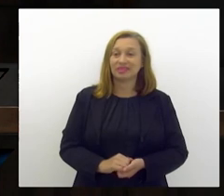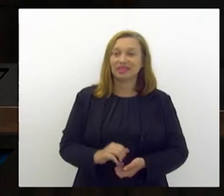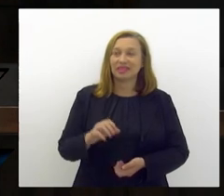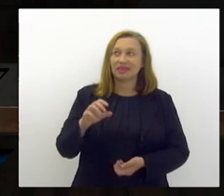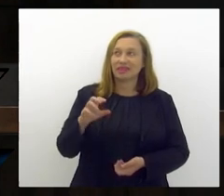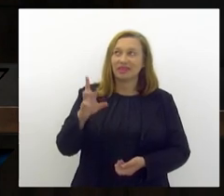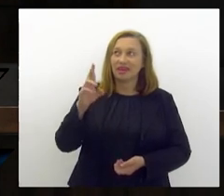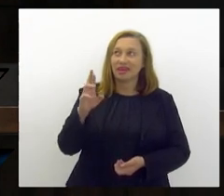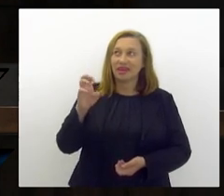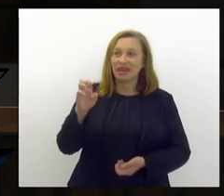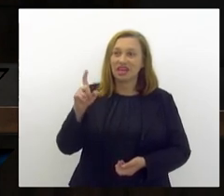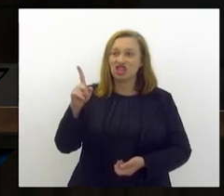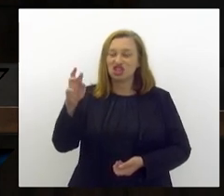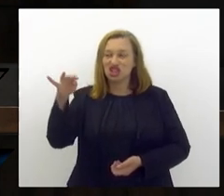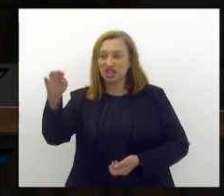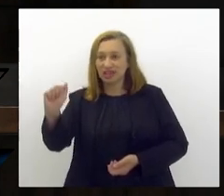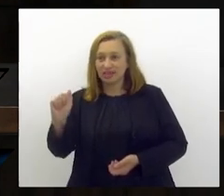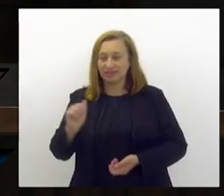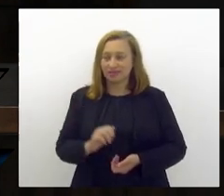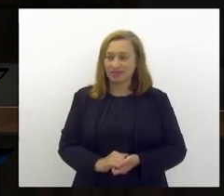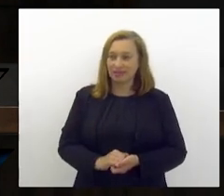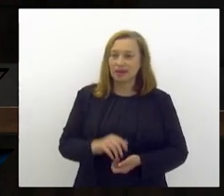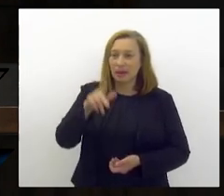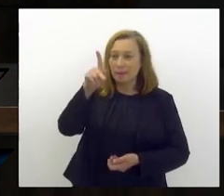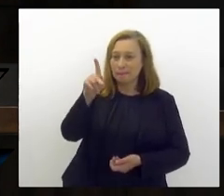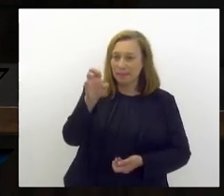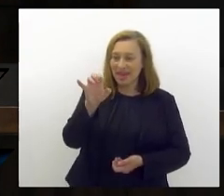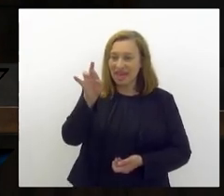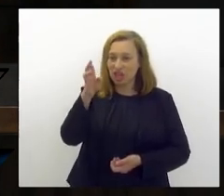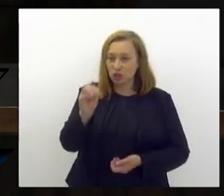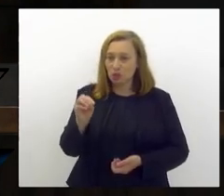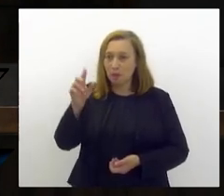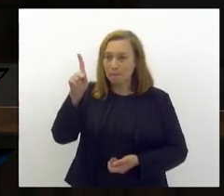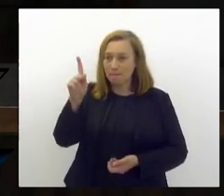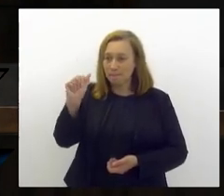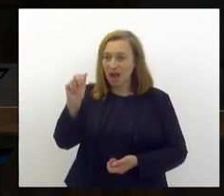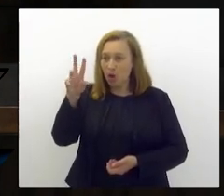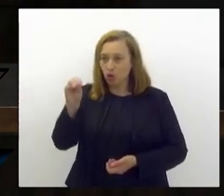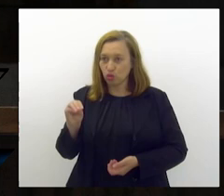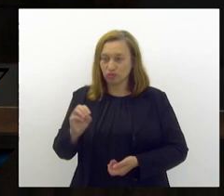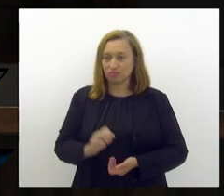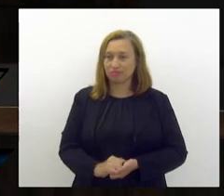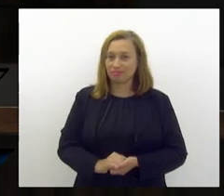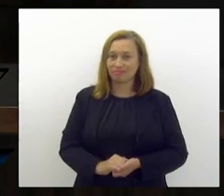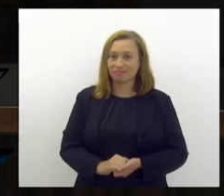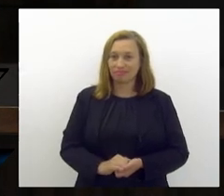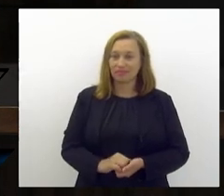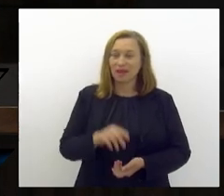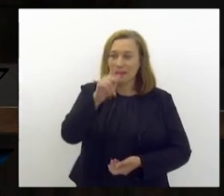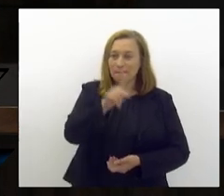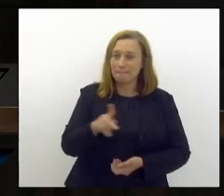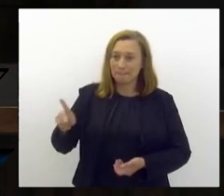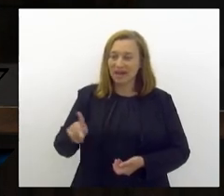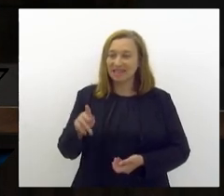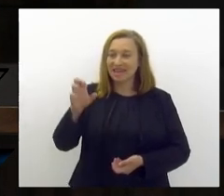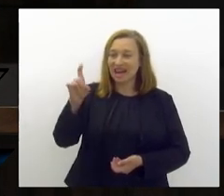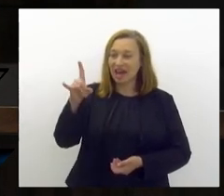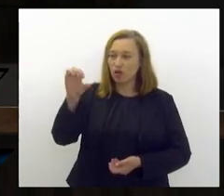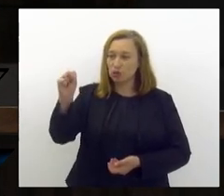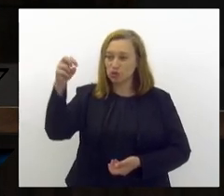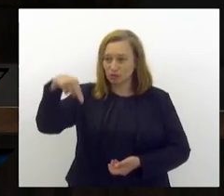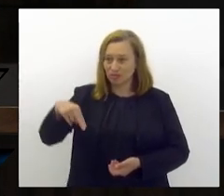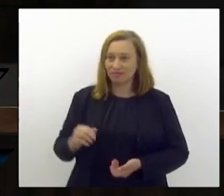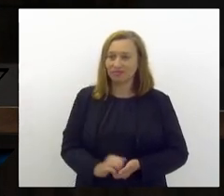Regina Lúcia dos Santos, Pedro Paulo Vieira da Silva Júnior, Padre Clécio Alves